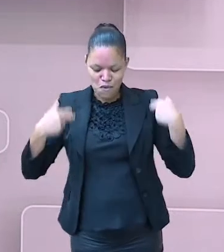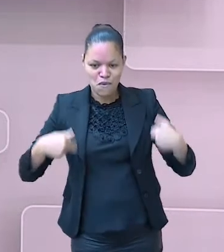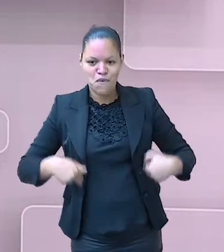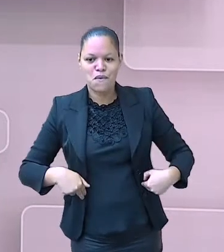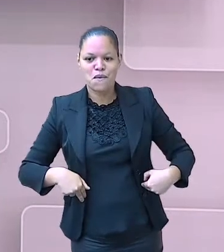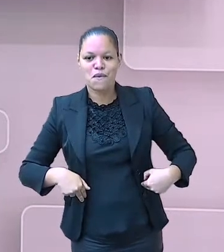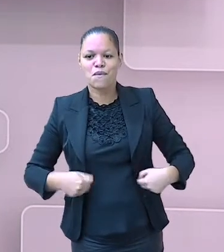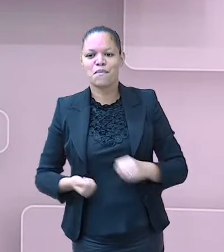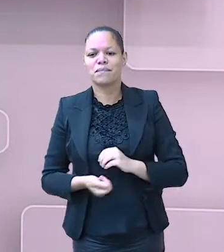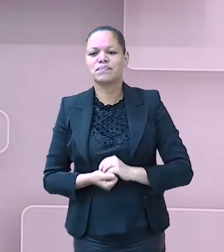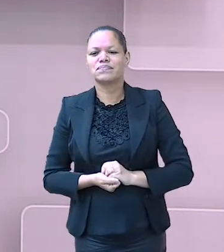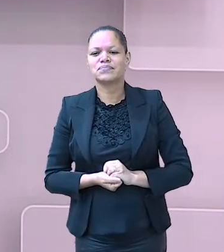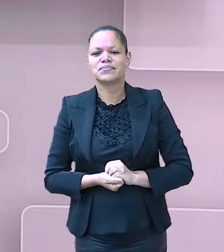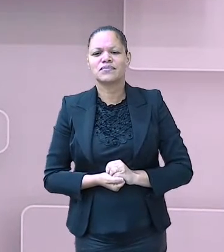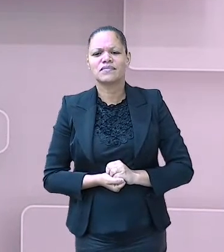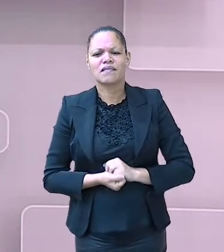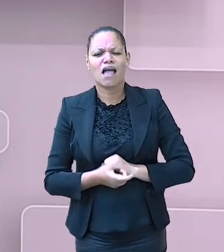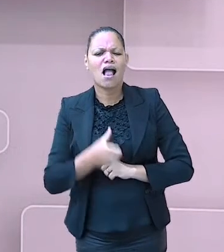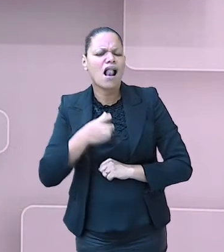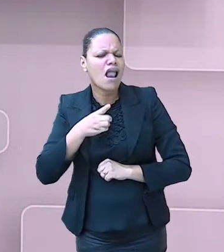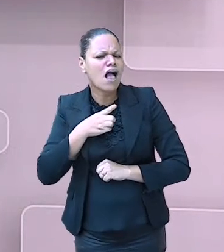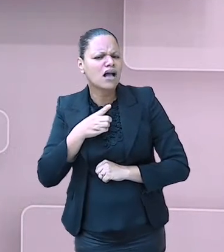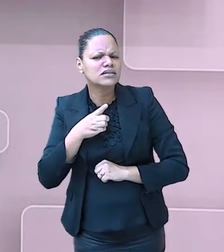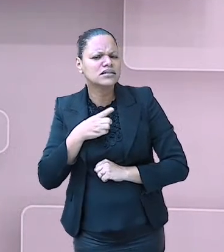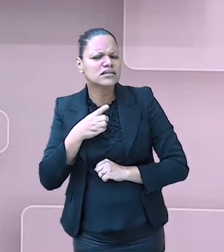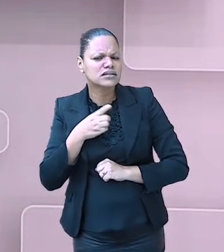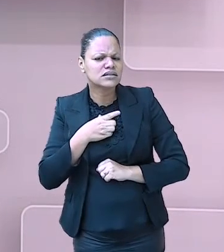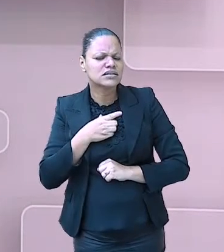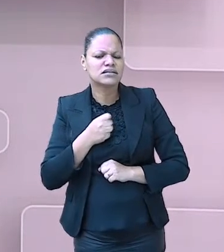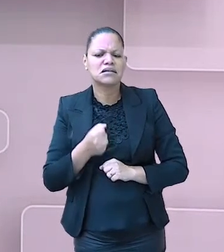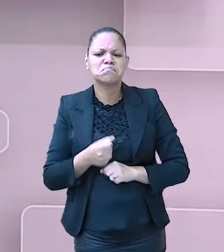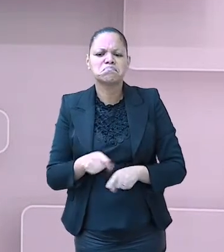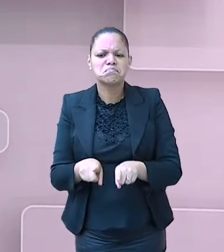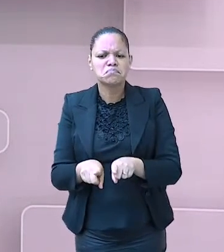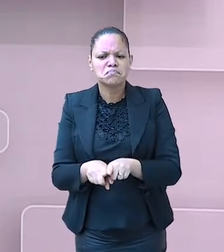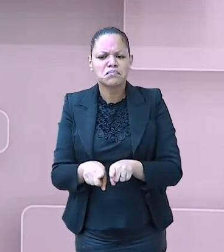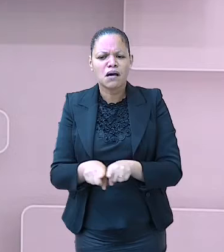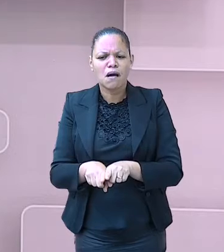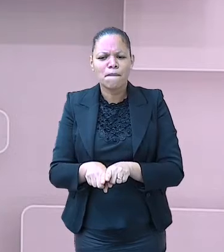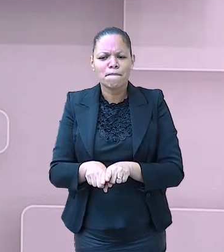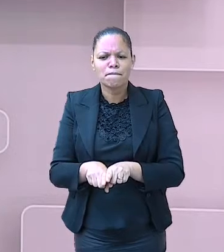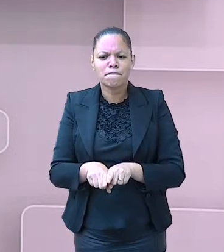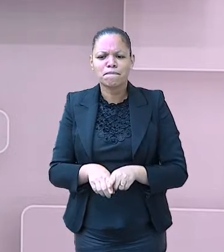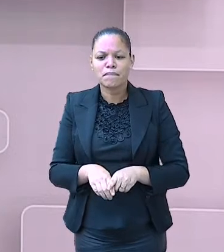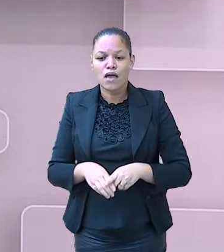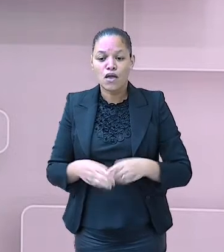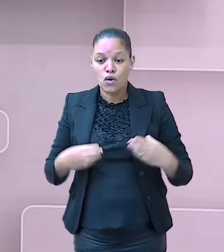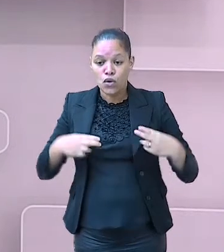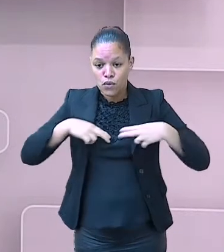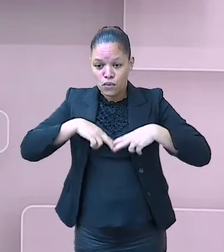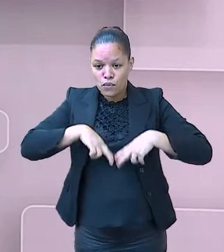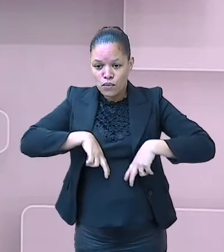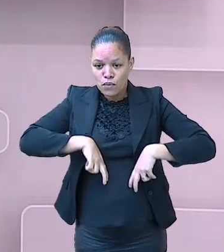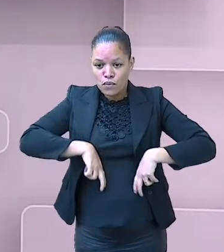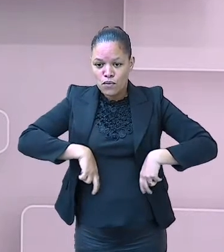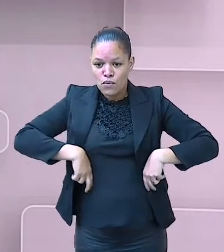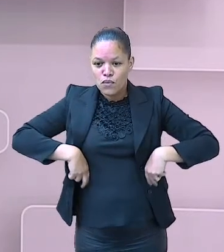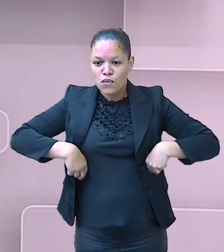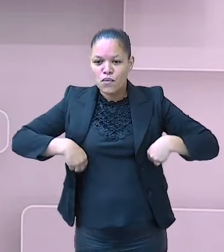Elas têm, né, essa estrutura de animais répteis, têm os pulmões extremamente eficientes